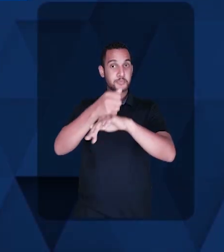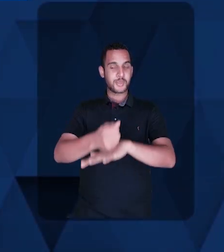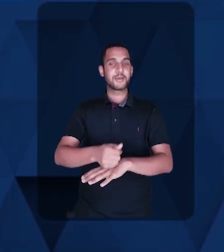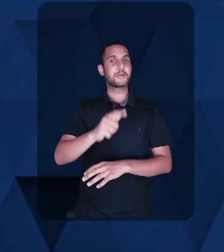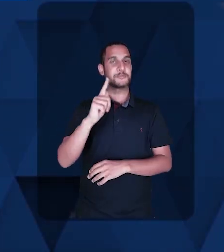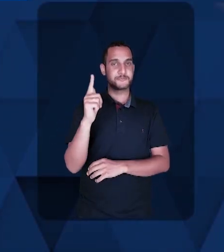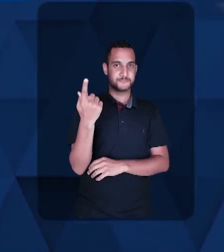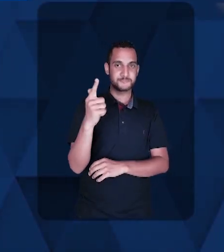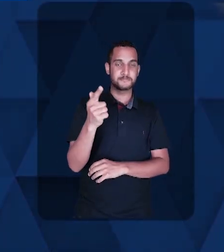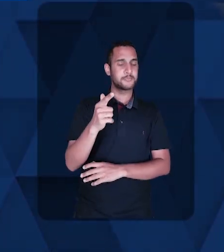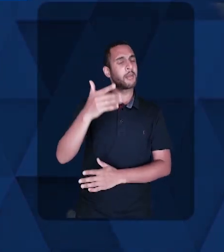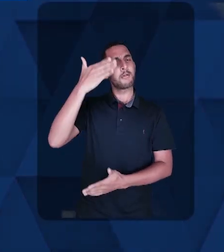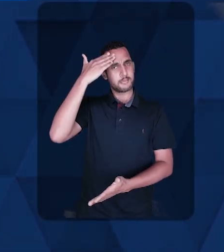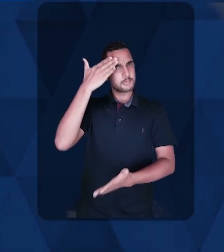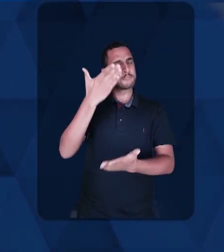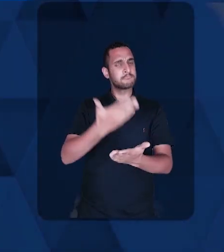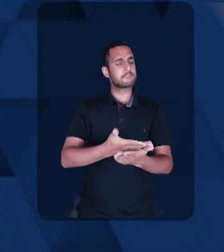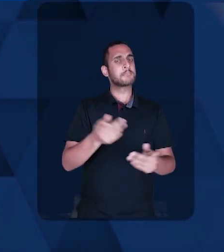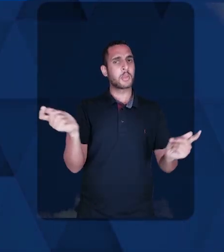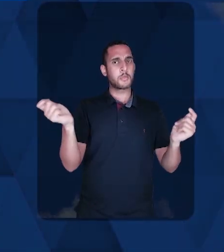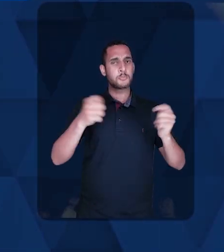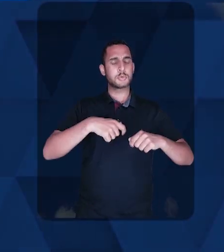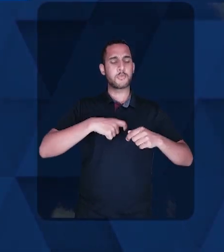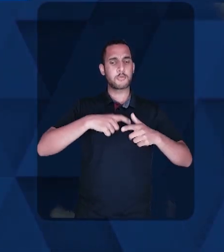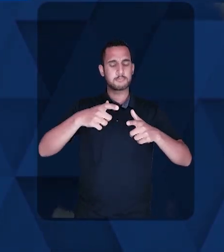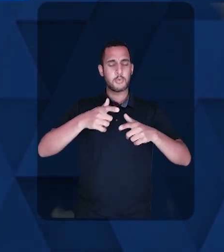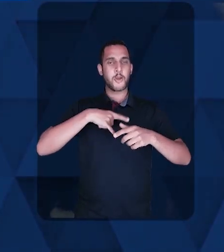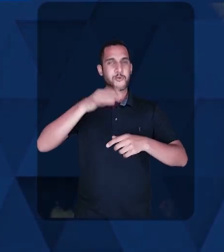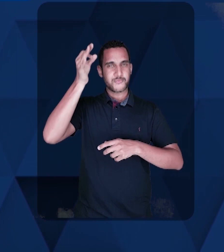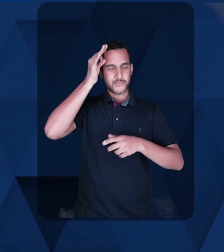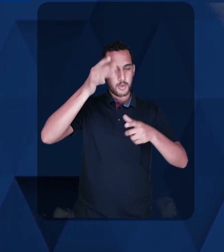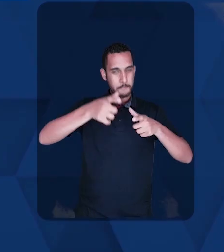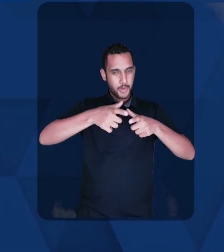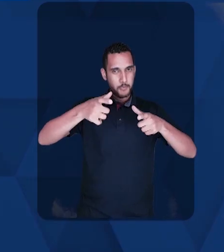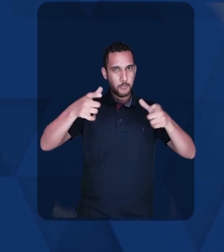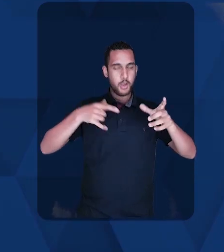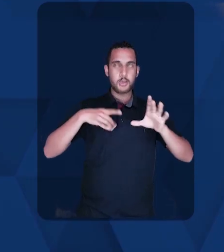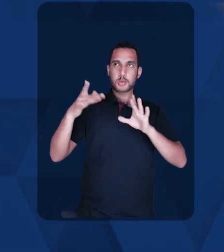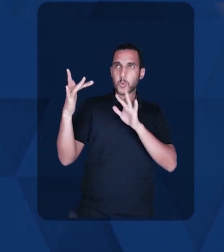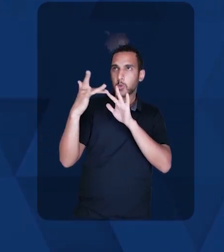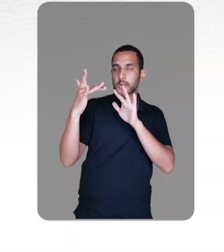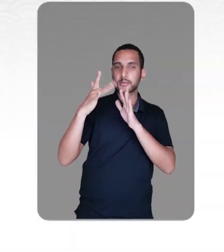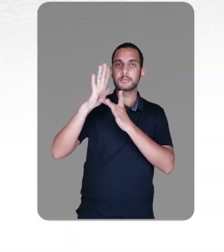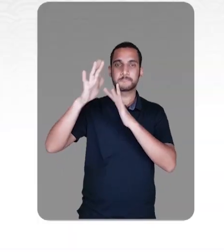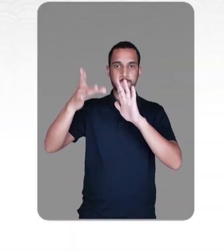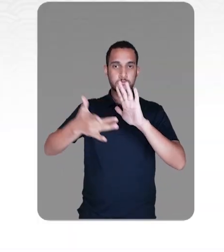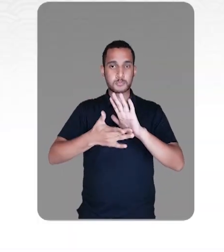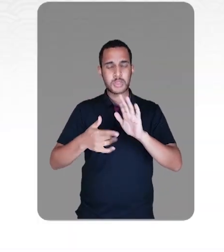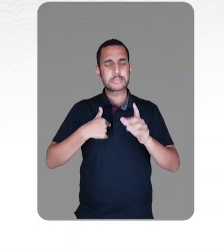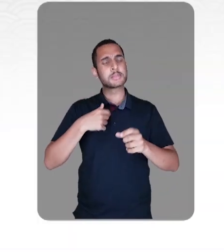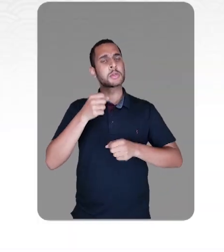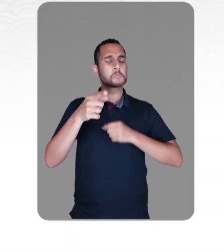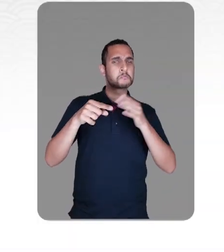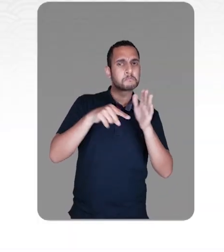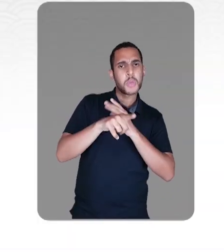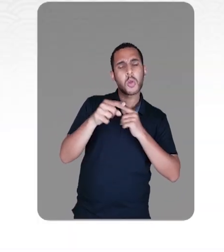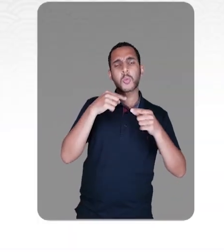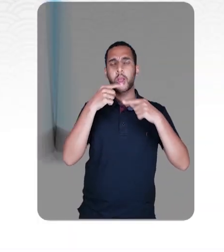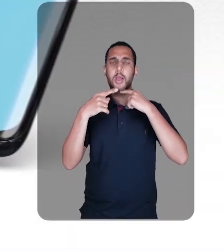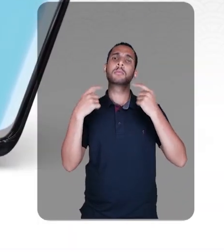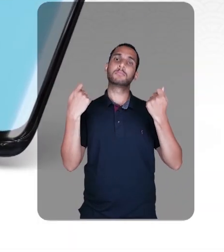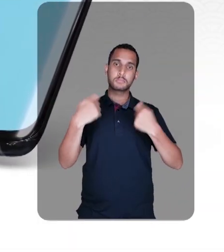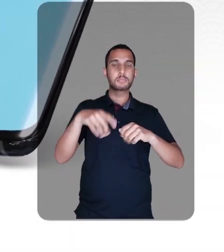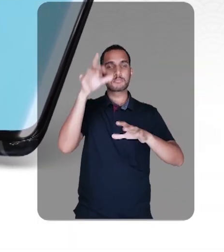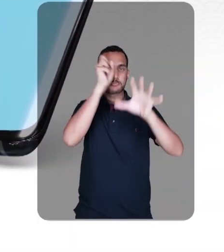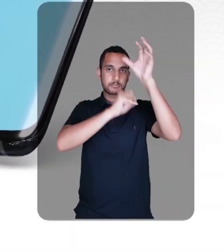A Arquidiocese de Goiânia acredita que para crescermos na fé e na proximidade com Cristo, questionar faz parte